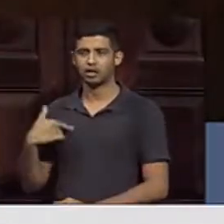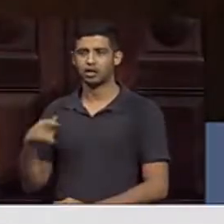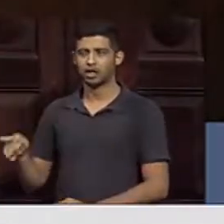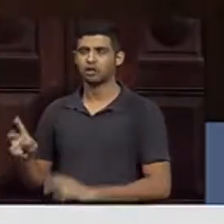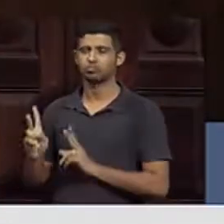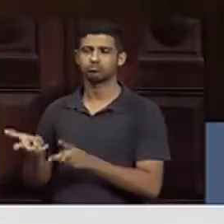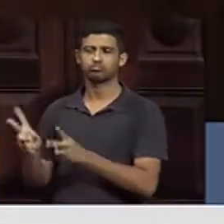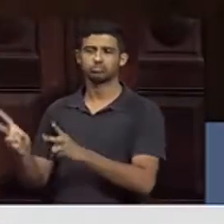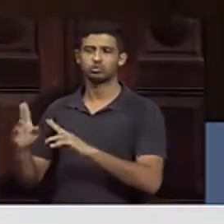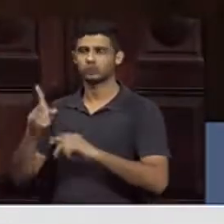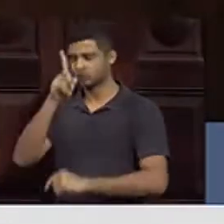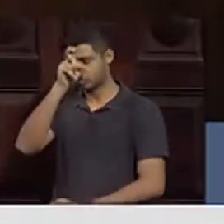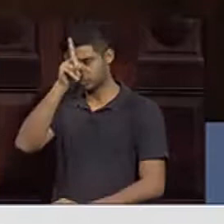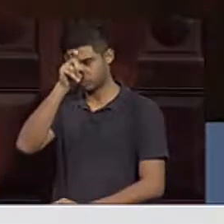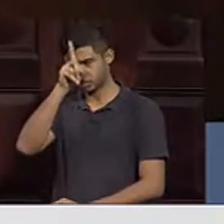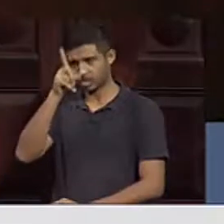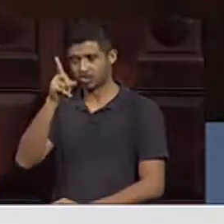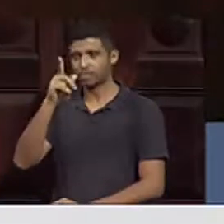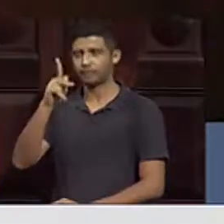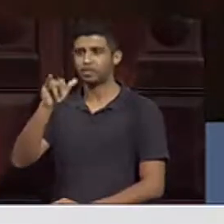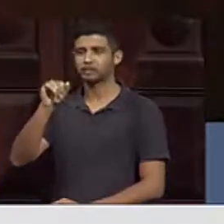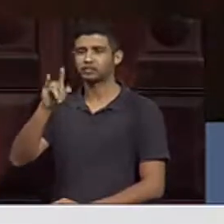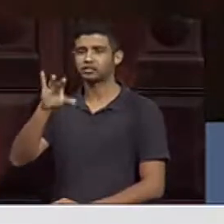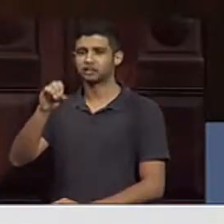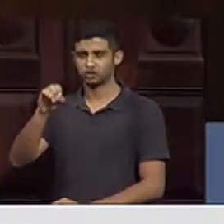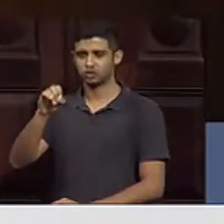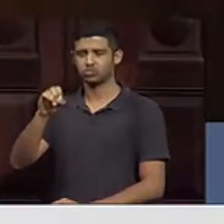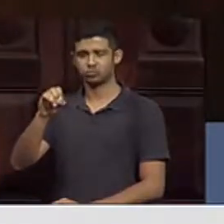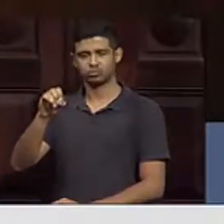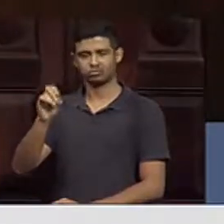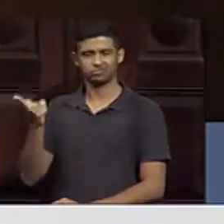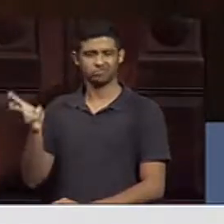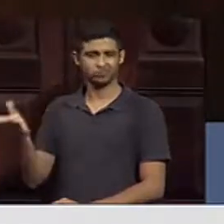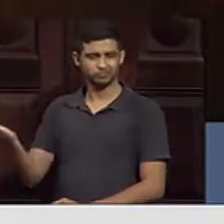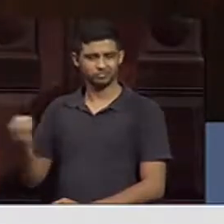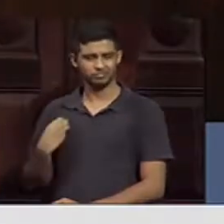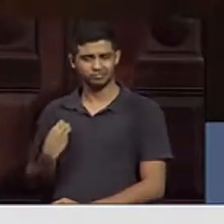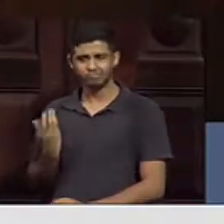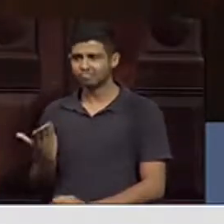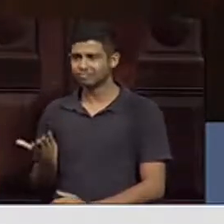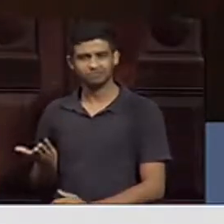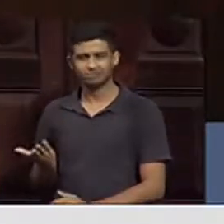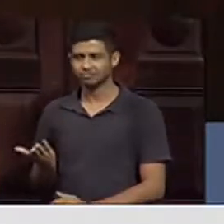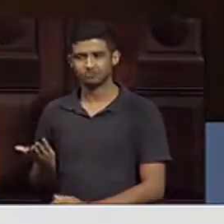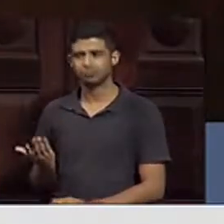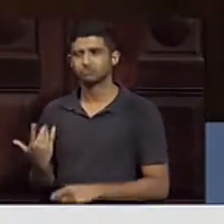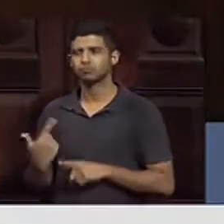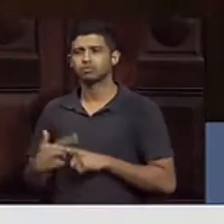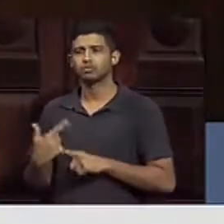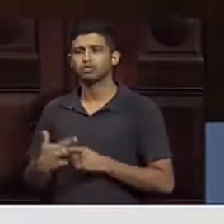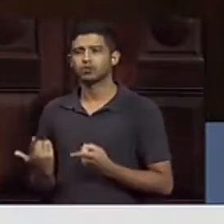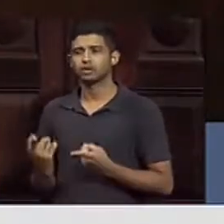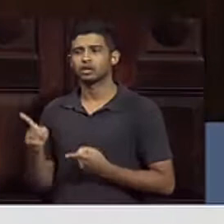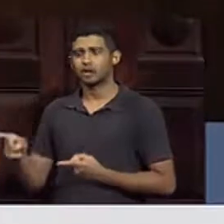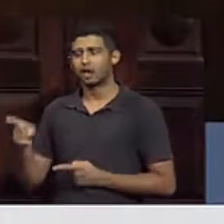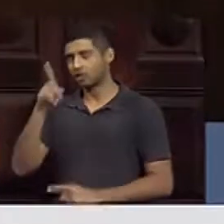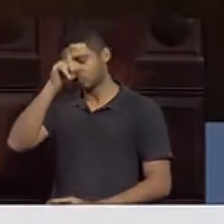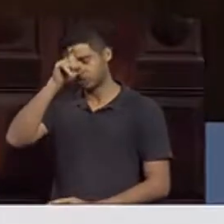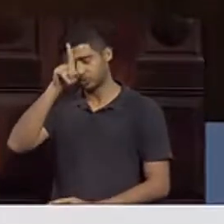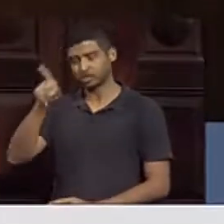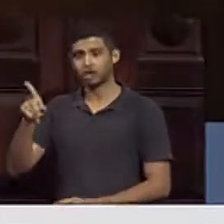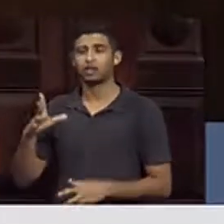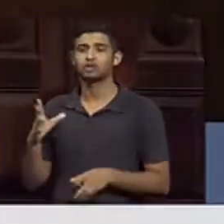psiquiátrico para internações de longa duração, como ele faz com o Hospital Psiquiátrico de Jurujuba. Por quê? Porque ele mantém